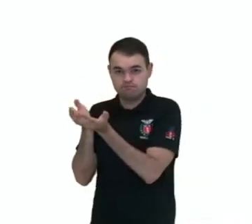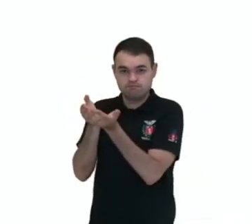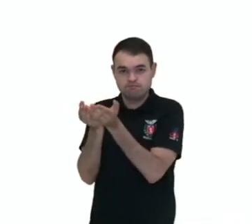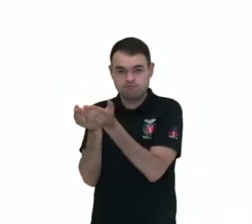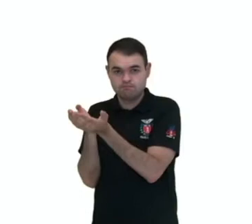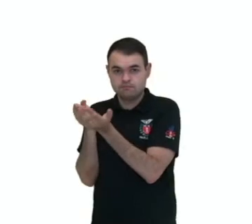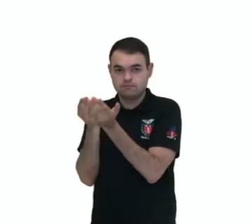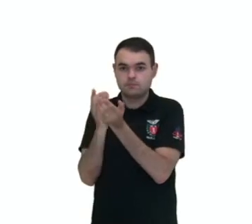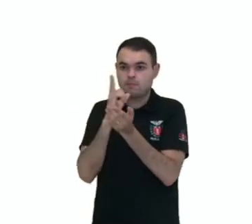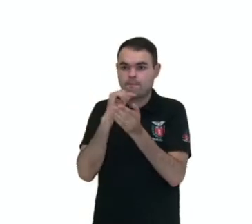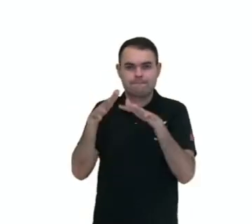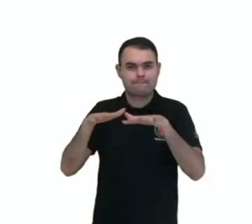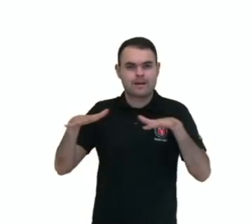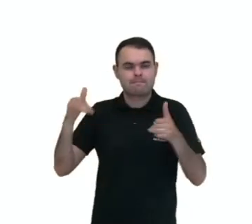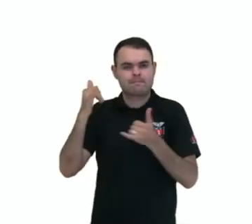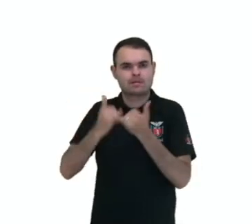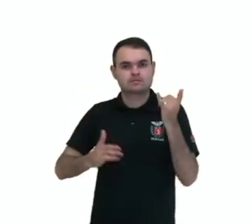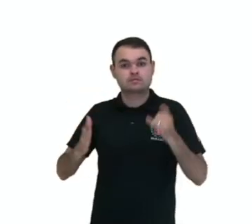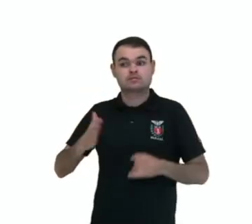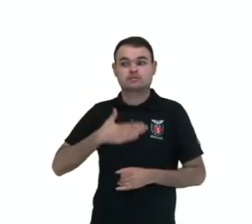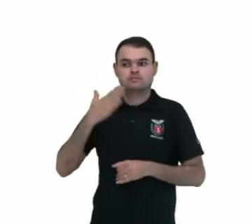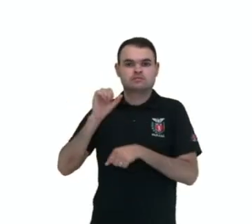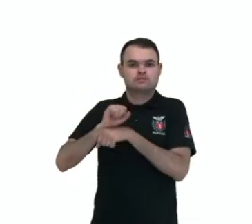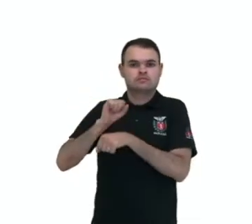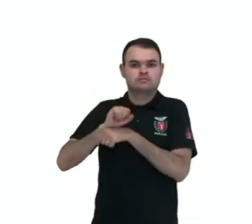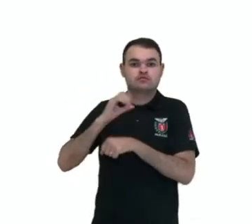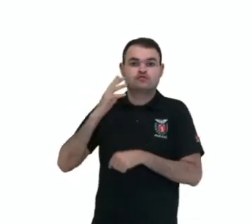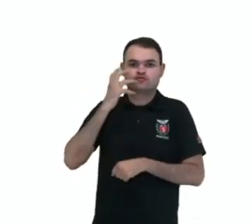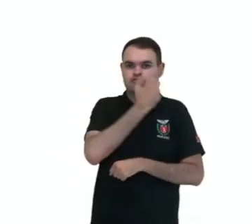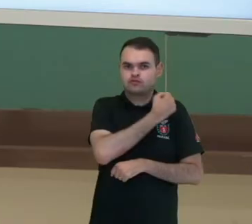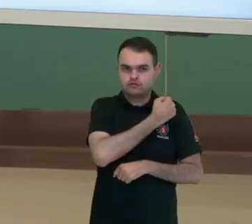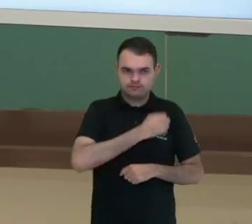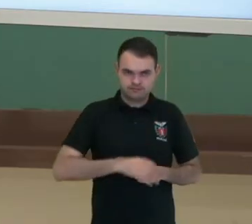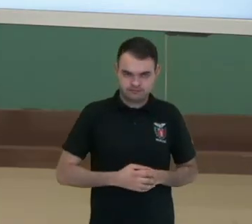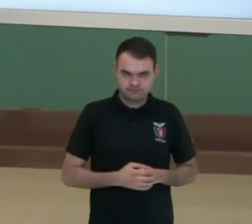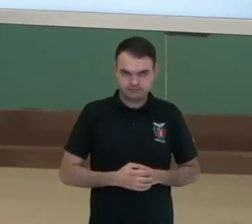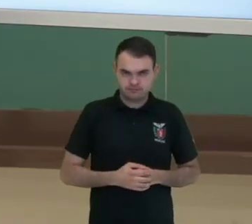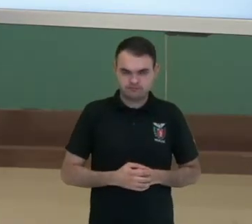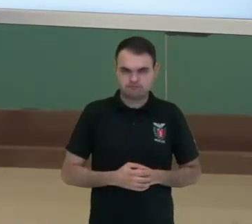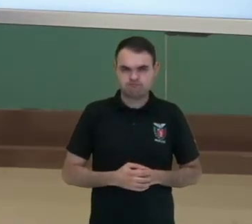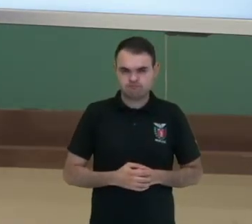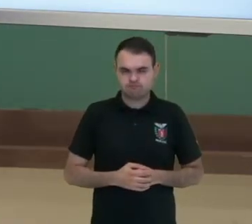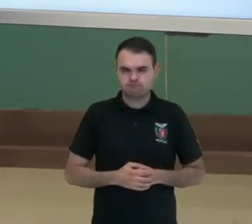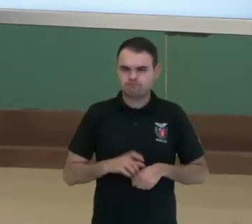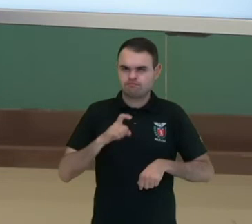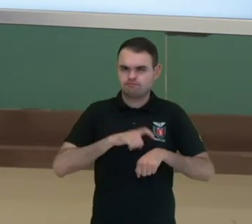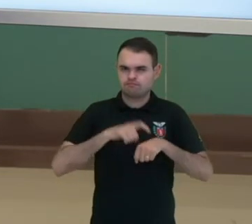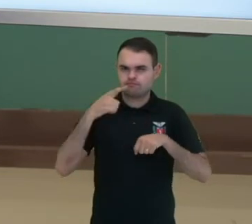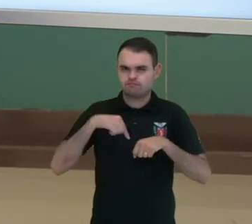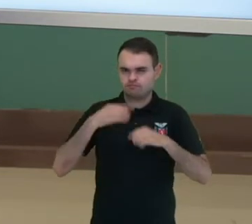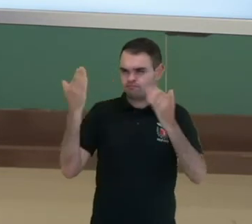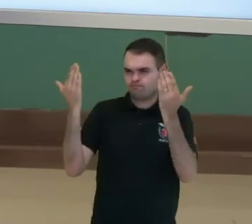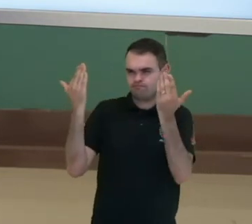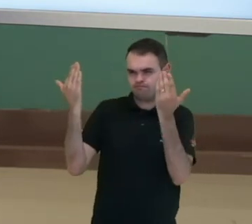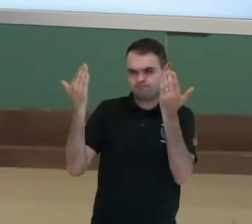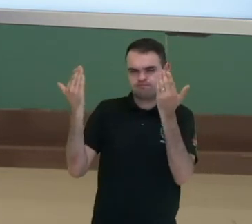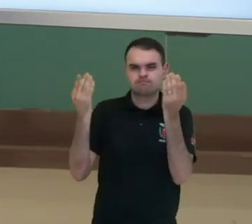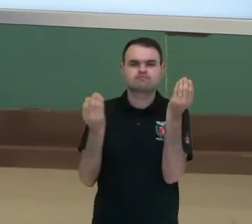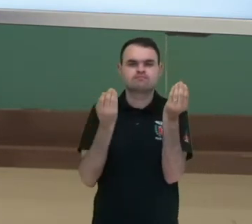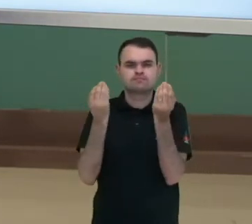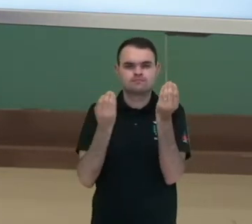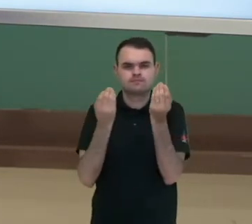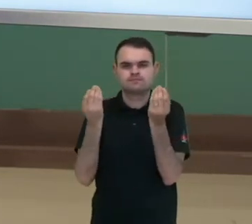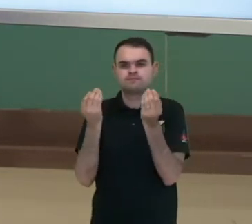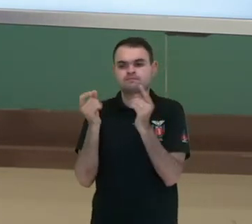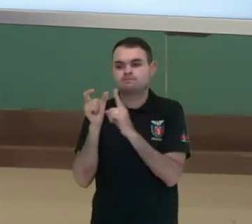parecem assustadas e à espera de socorro, né? Então vejam, no momento que nós vamos ali fazer uma análise de como que linguagem verbal